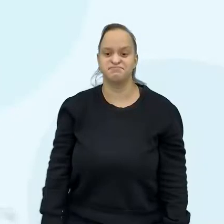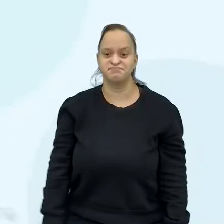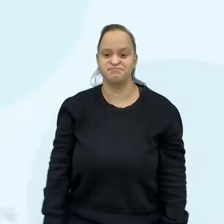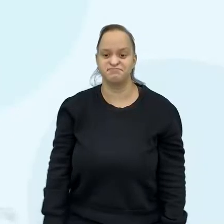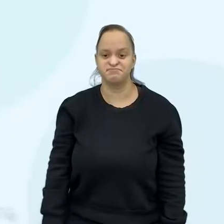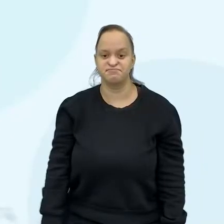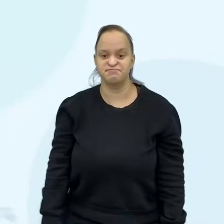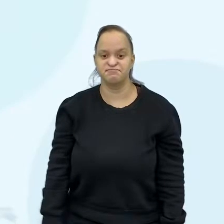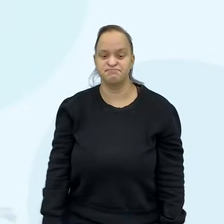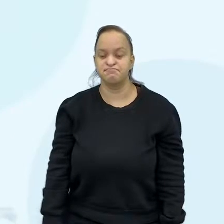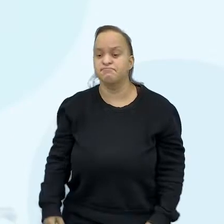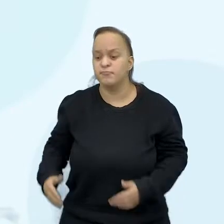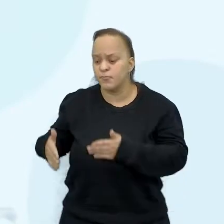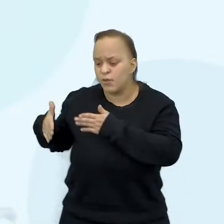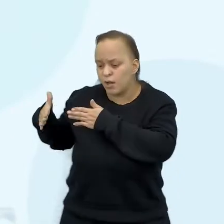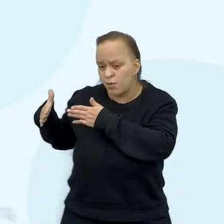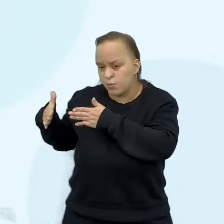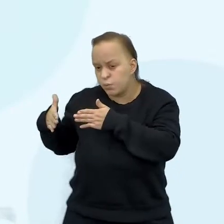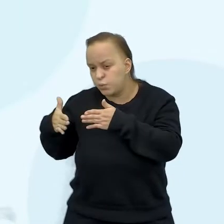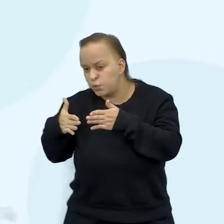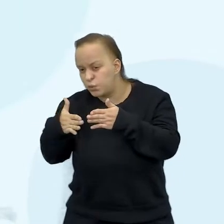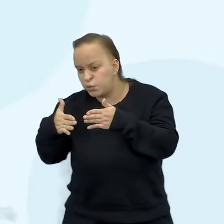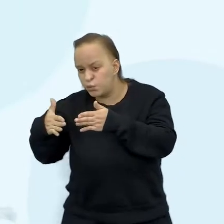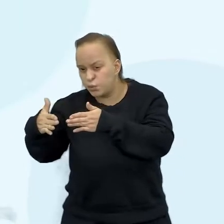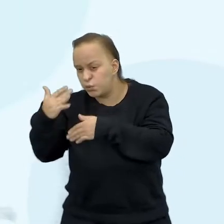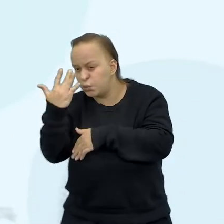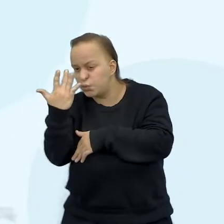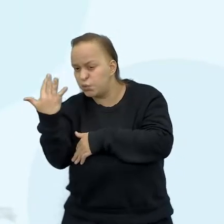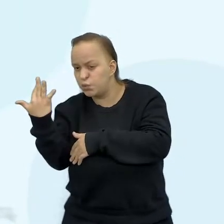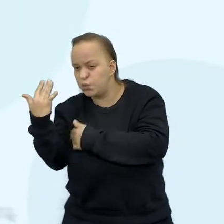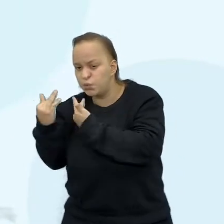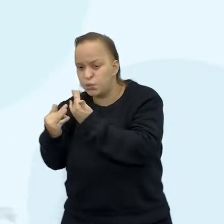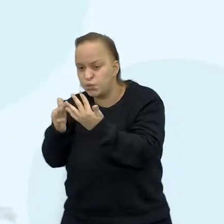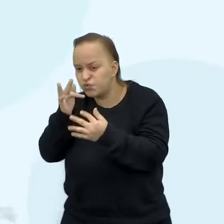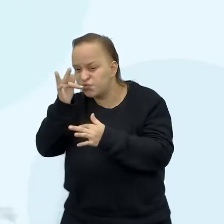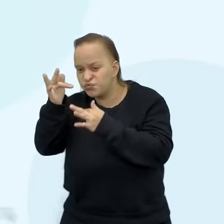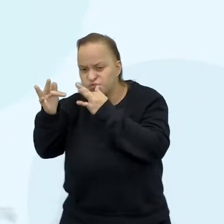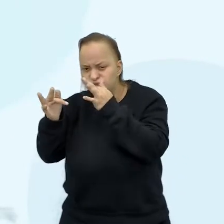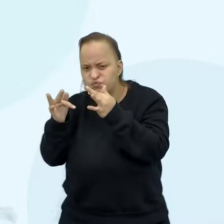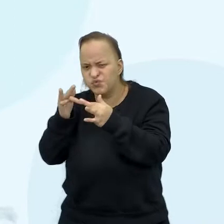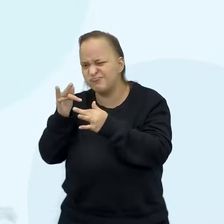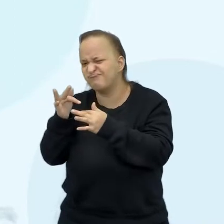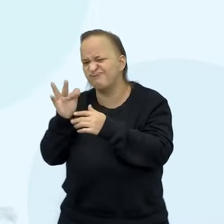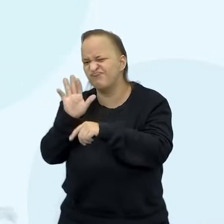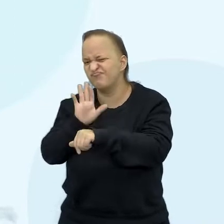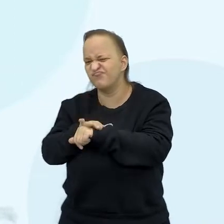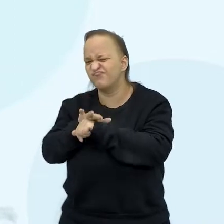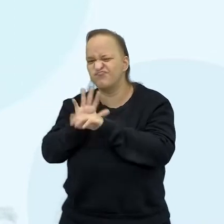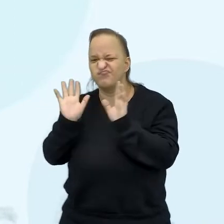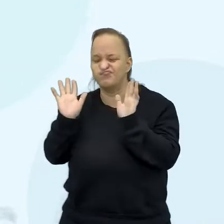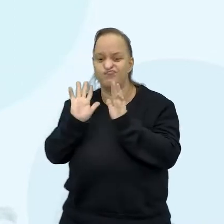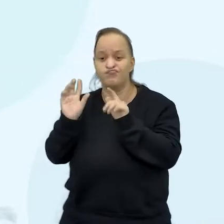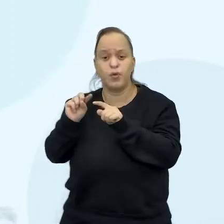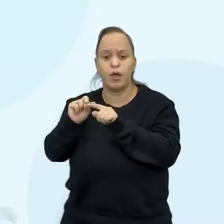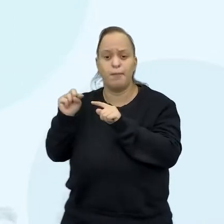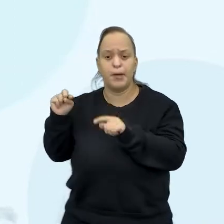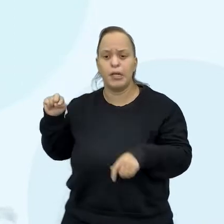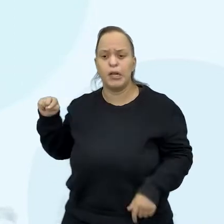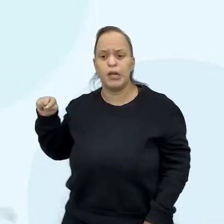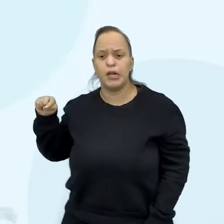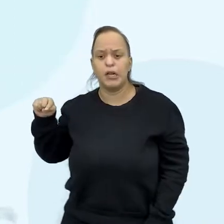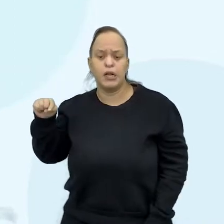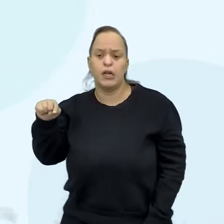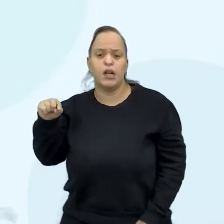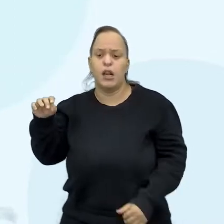no lugar do jardim, eu não vou fazer um jardim, tá? Mas eu também não vou construir nessa área reservada